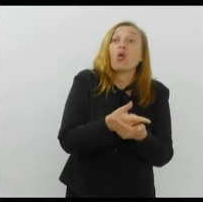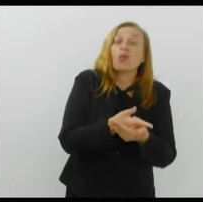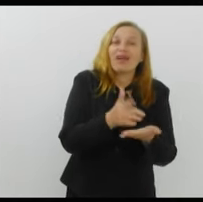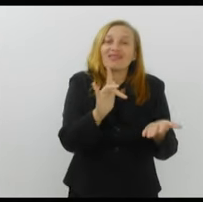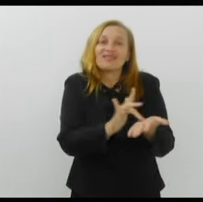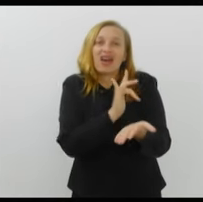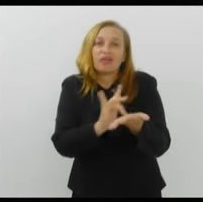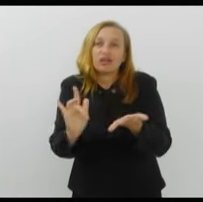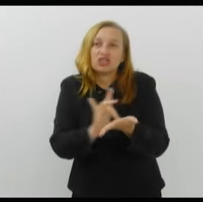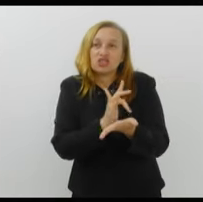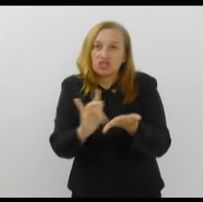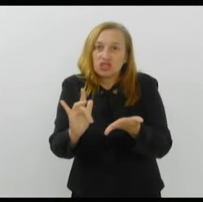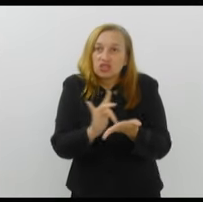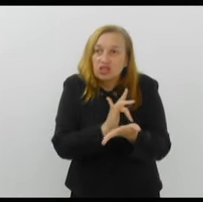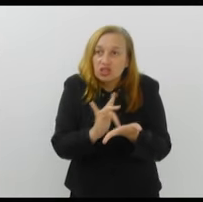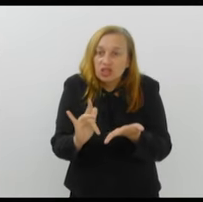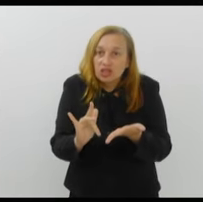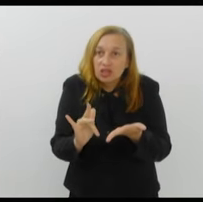tablet,